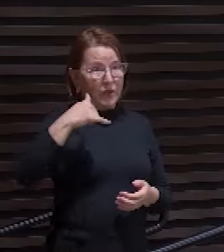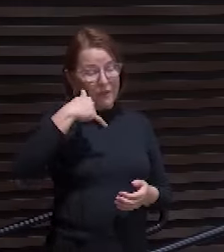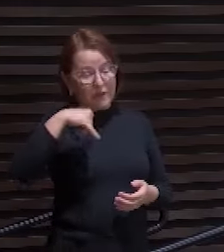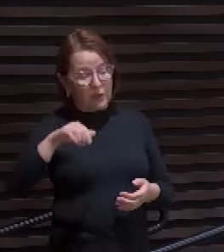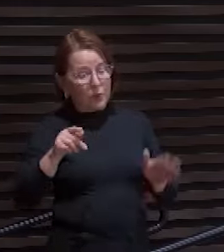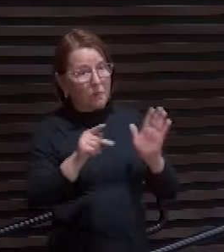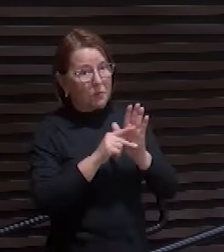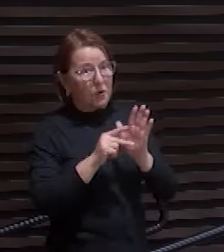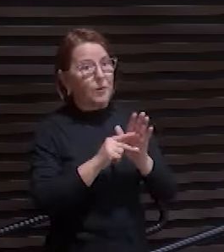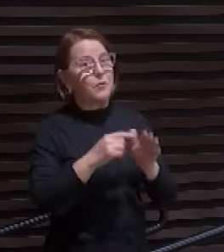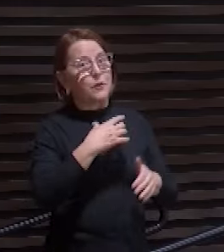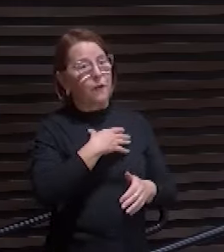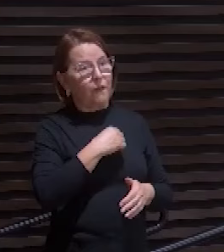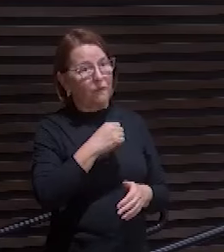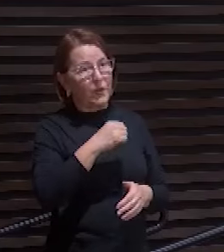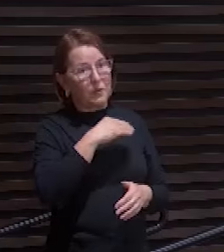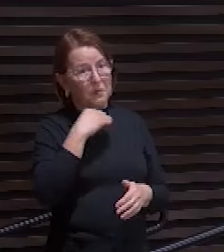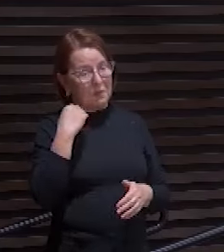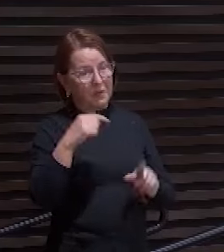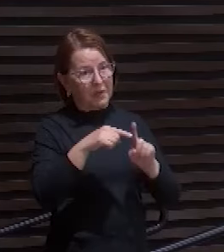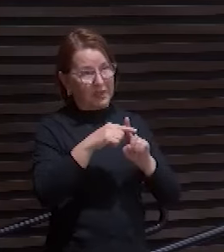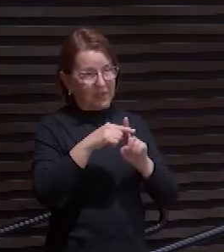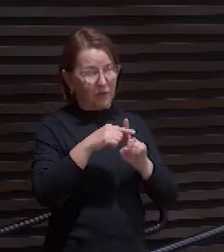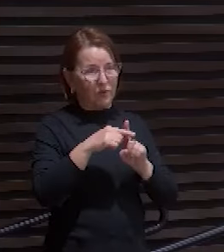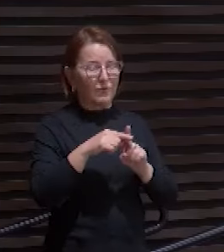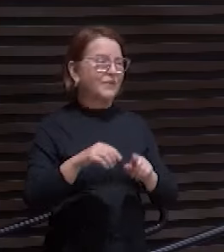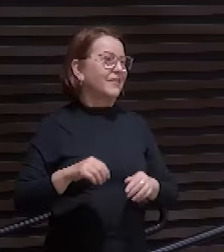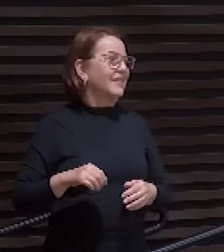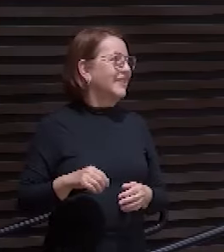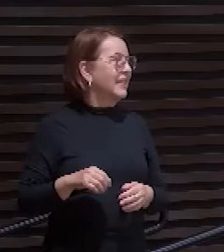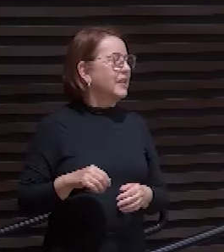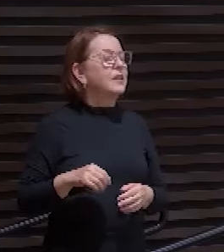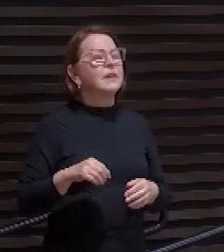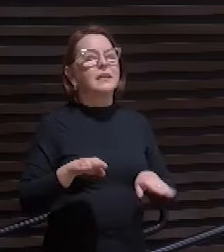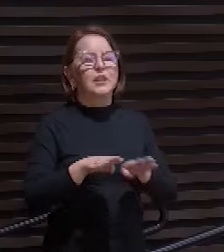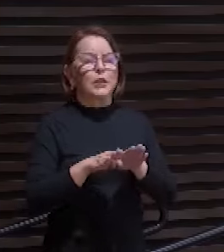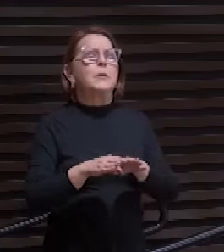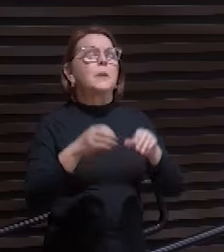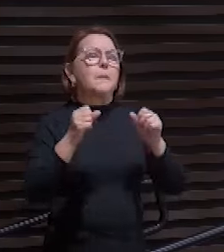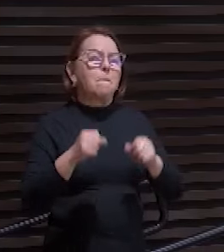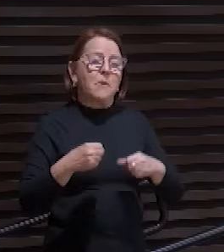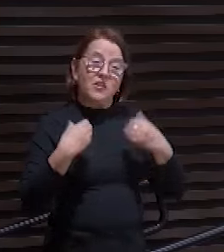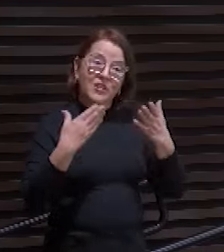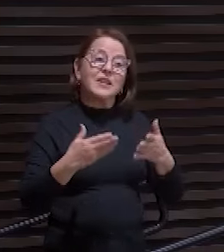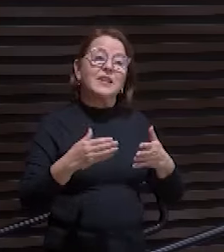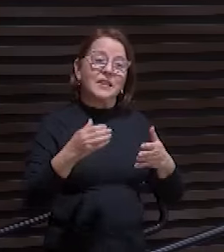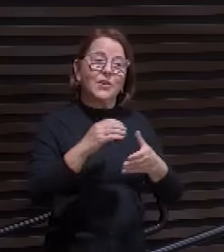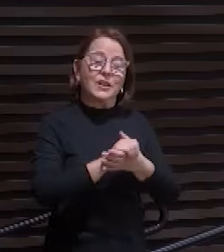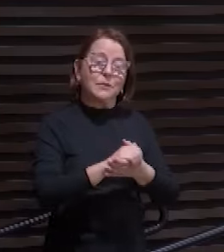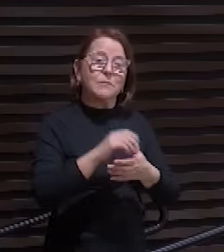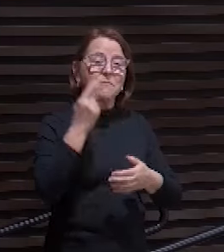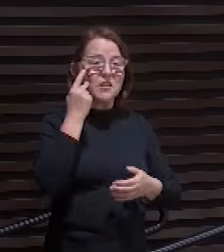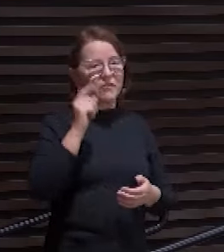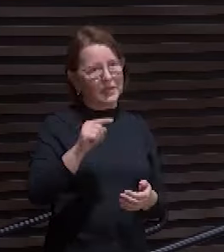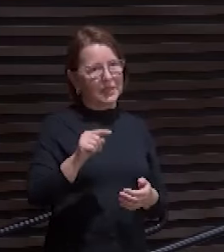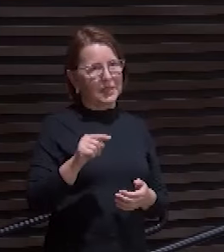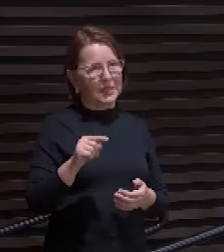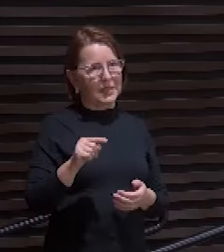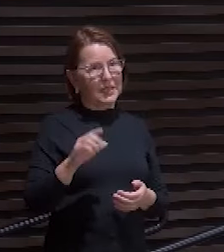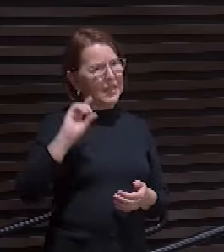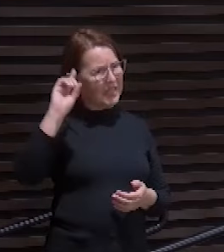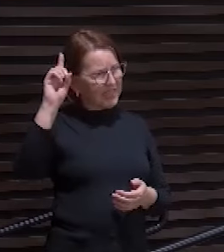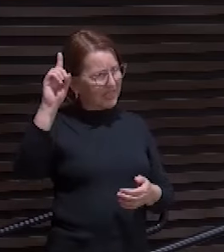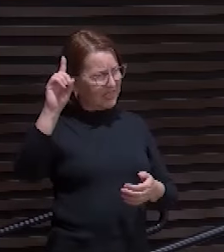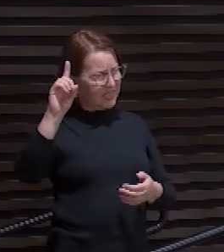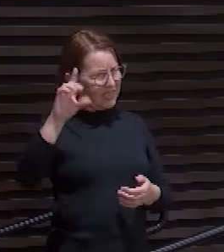nos dará juntamente com ele todas as coisas? Será que ele não pode dar condição para você, não? Será que ele faz acepção de pessoas? Ele